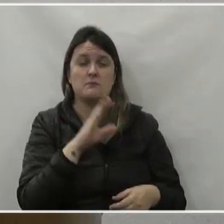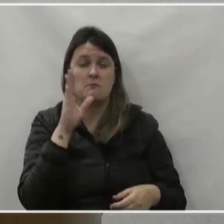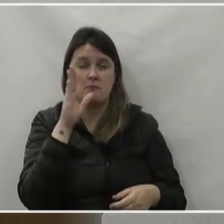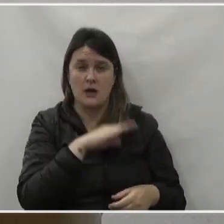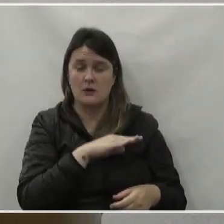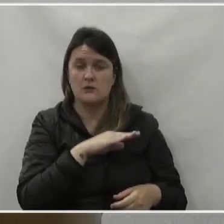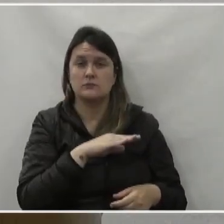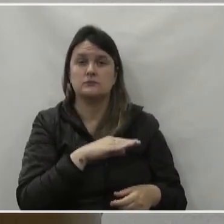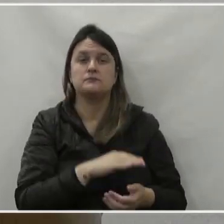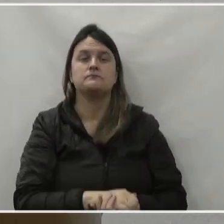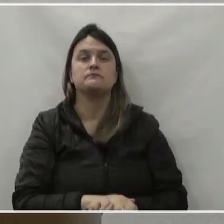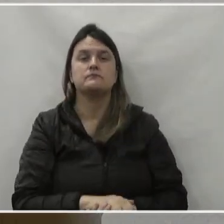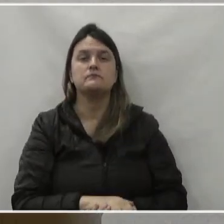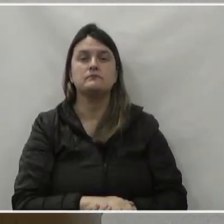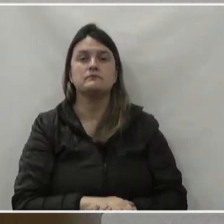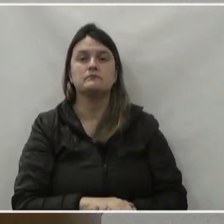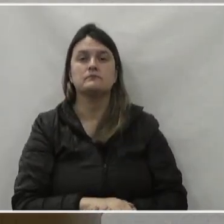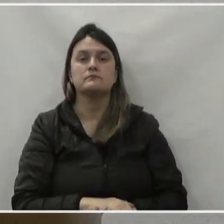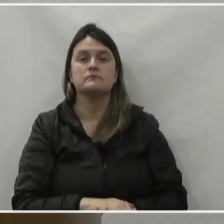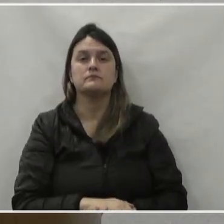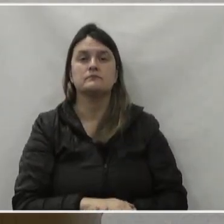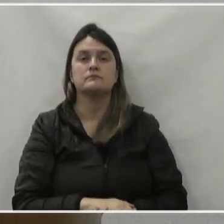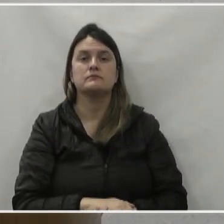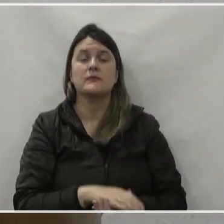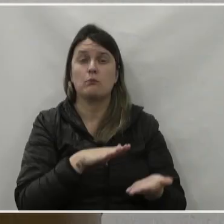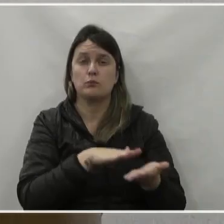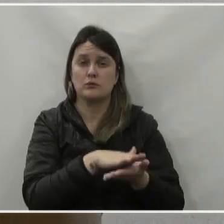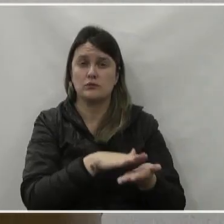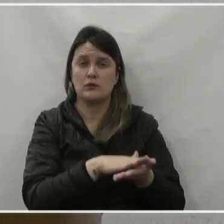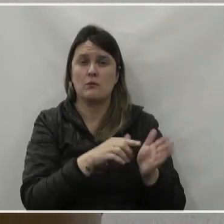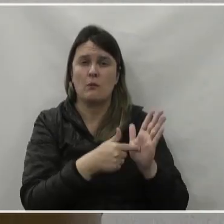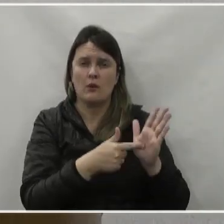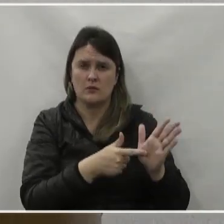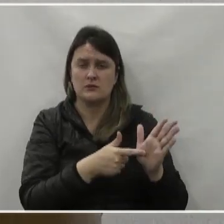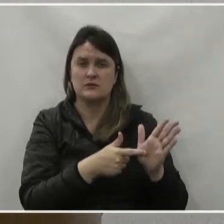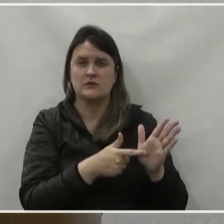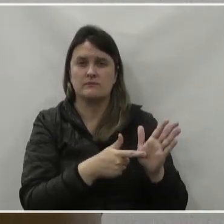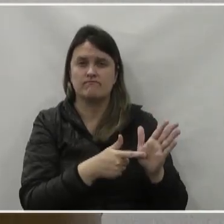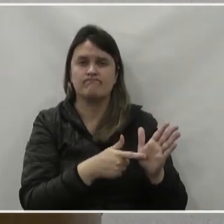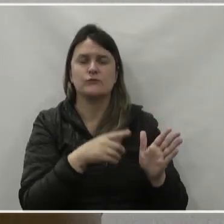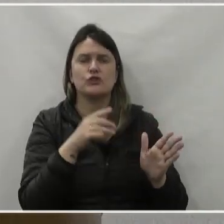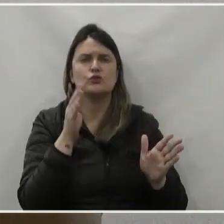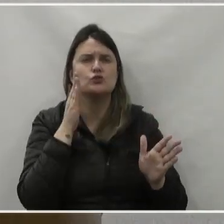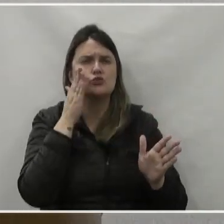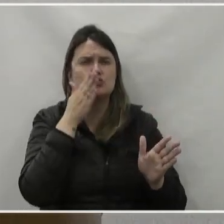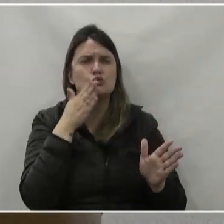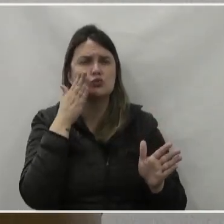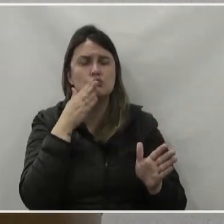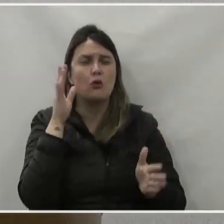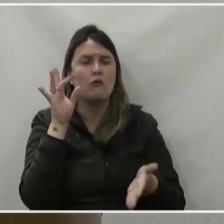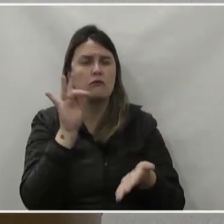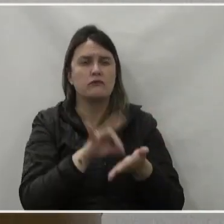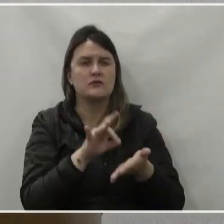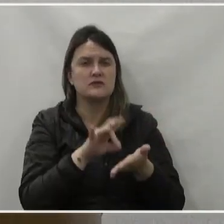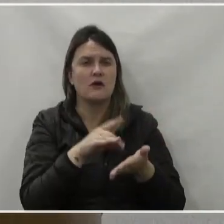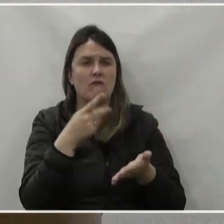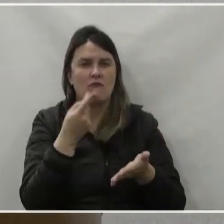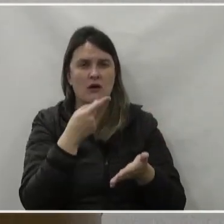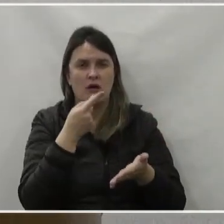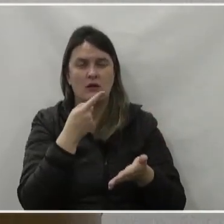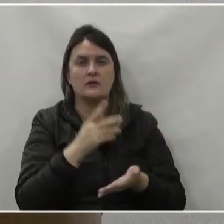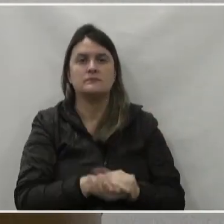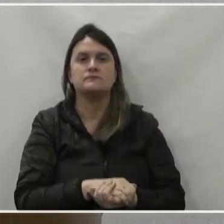de 13 de novembro de 2024, apontei o óbvio, que o discurso oficial insiste em